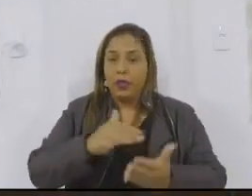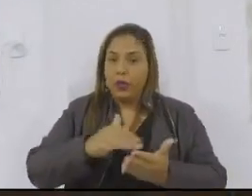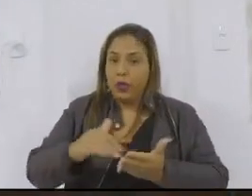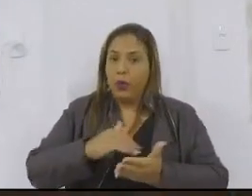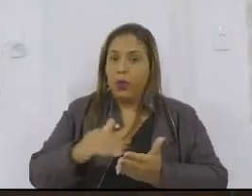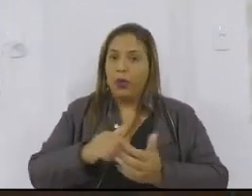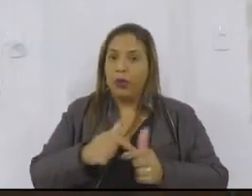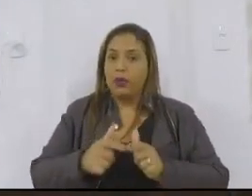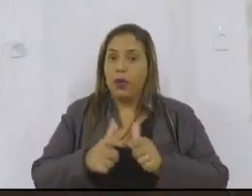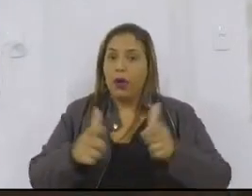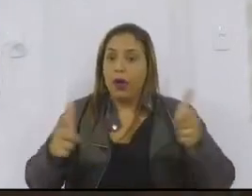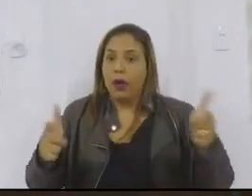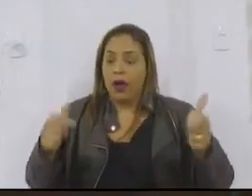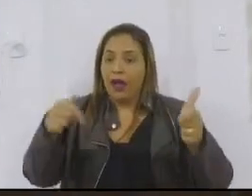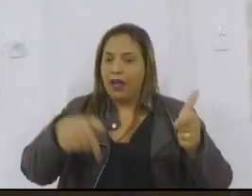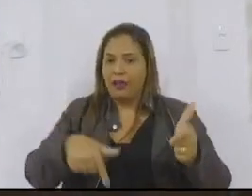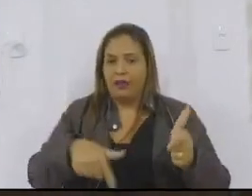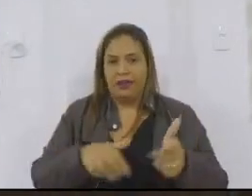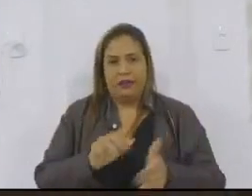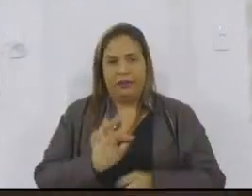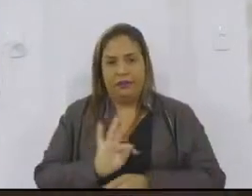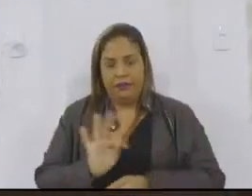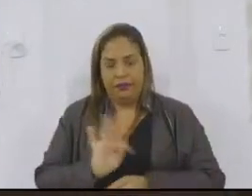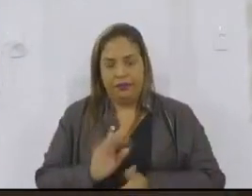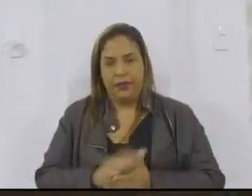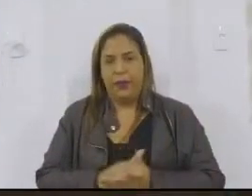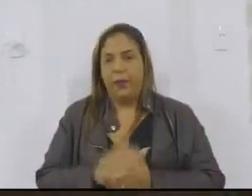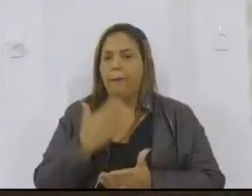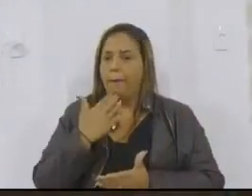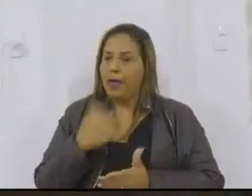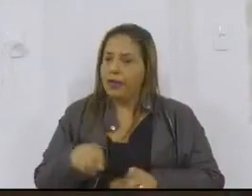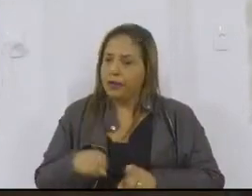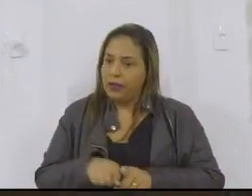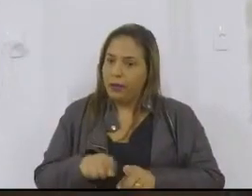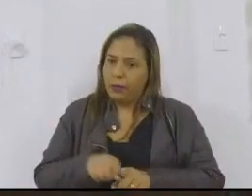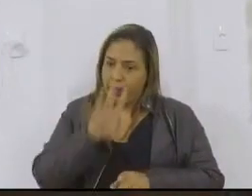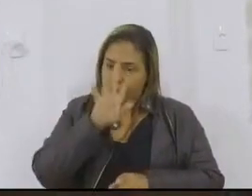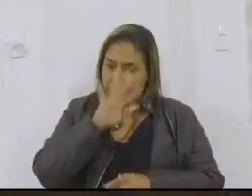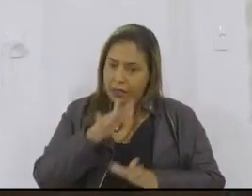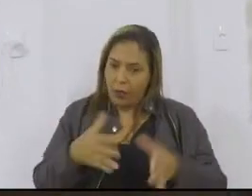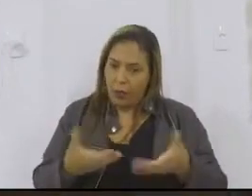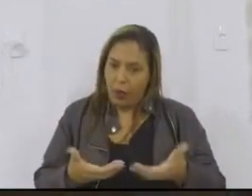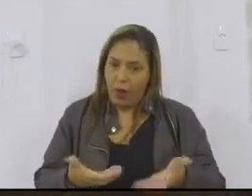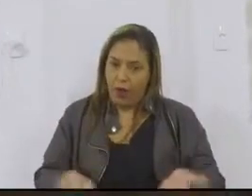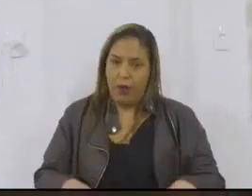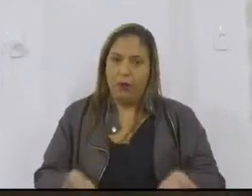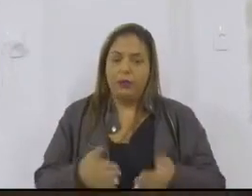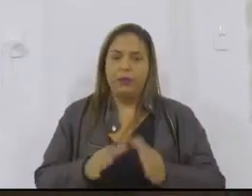nosso município e das outras providências. Peço também a leitura do parecer das comissões.